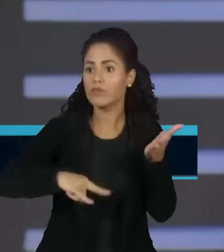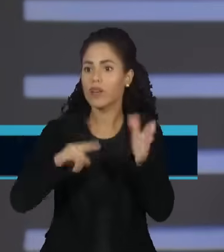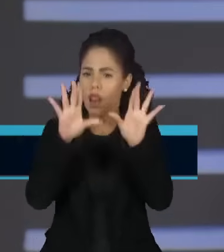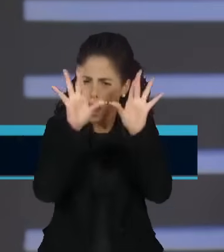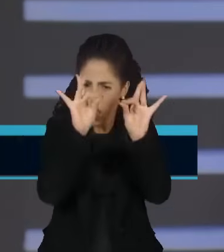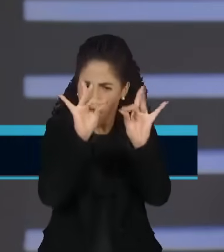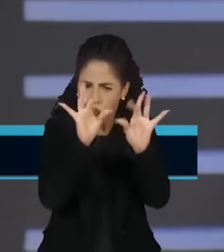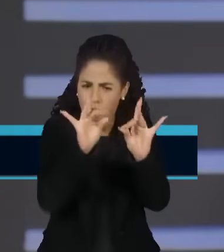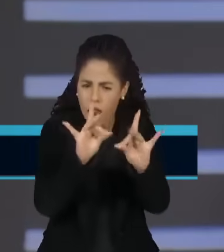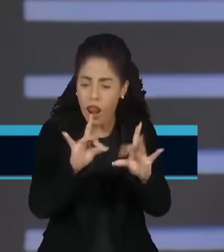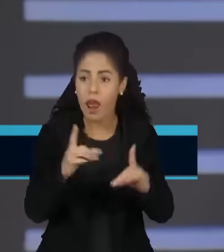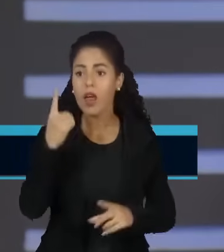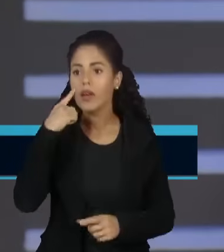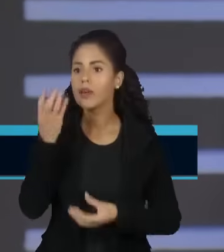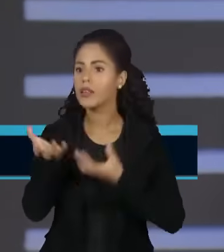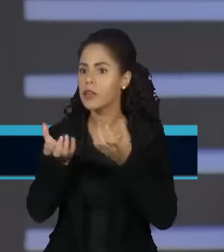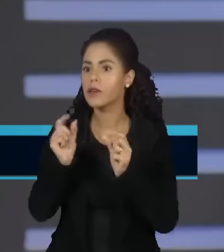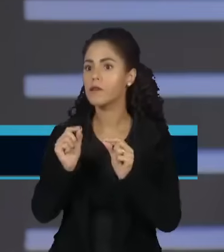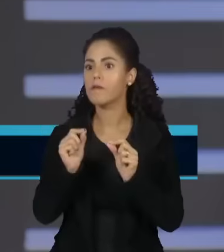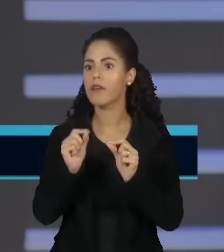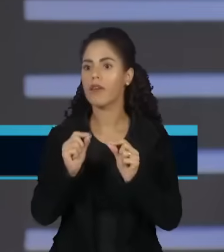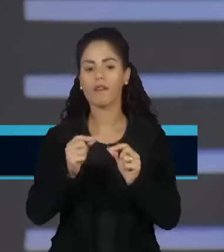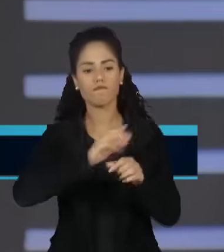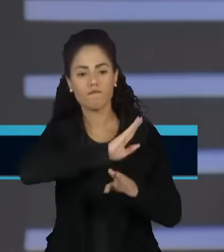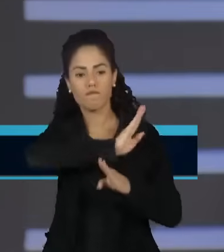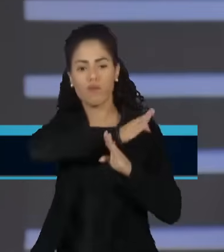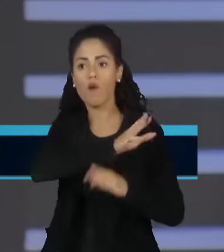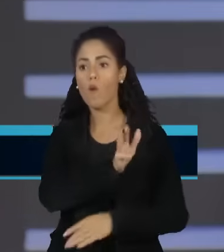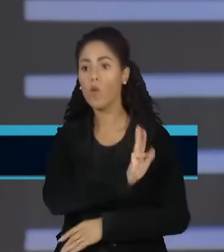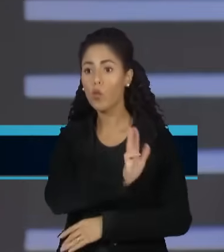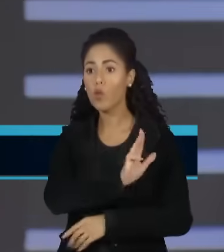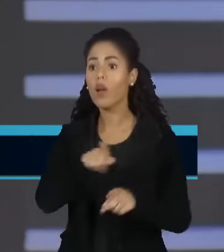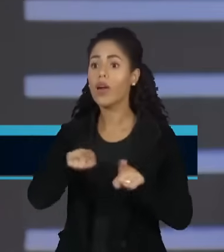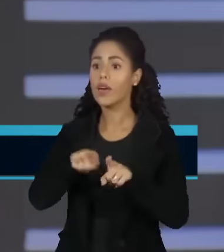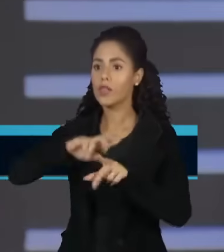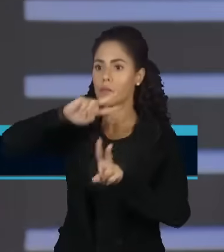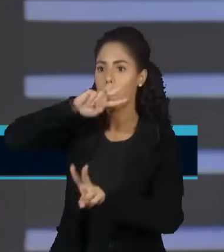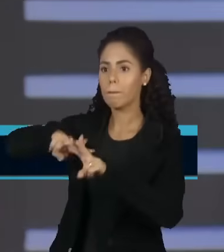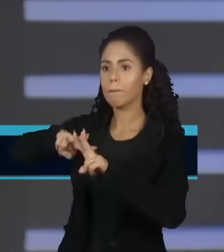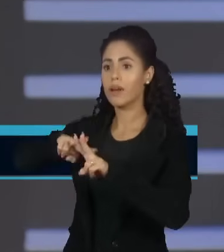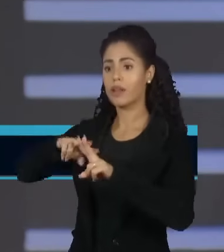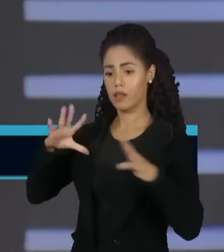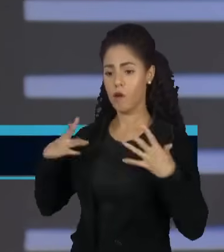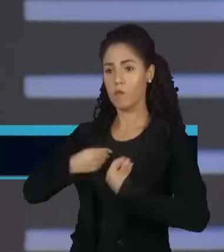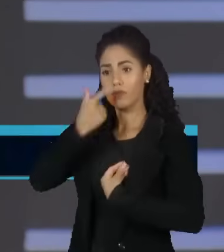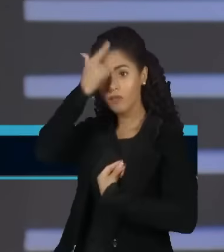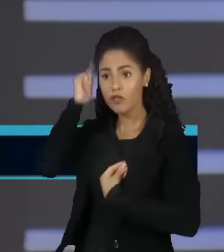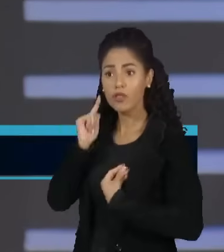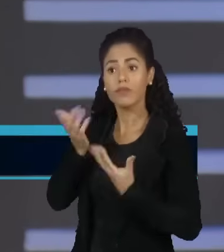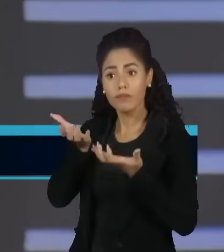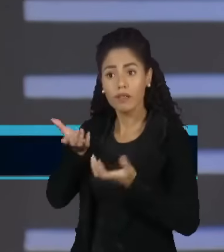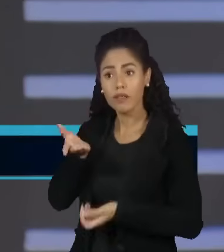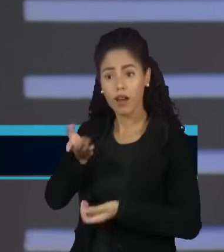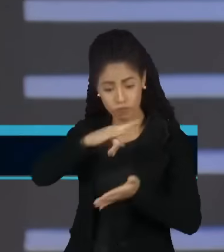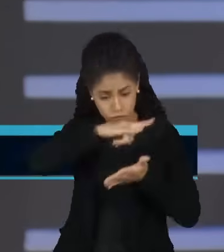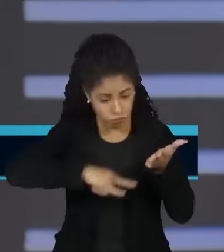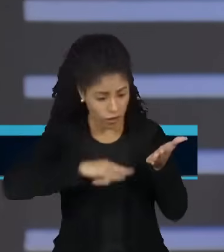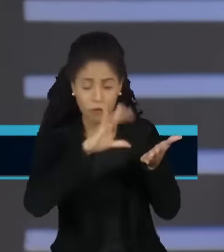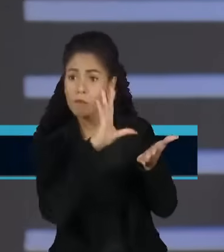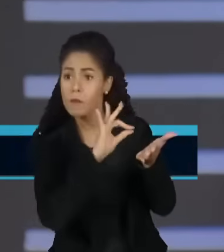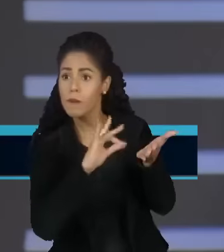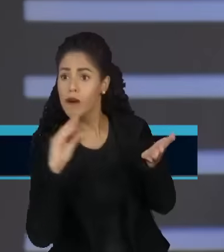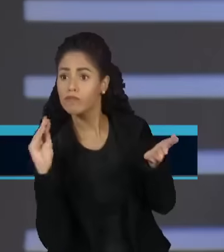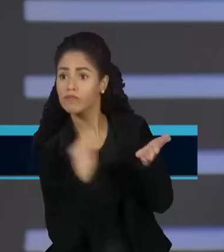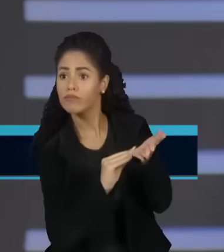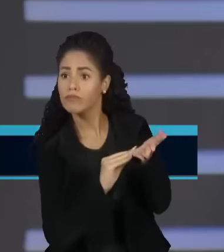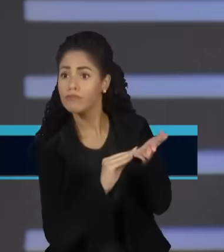que previa melar a eleição e prender Alexandre de Moraes, presidente do TSE, né? Então, ou